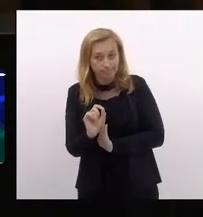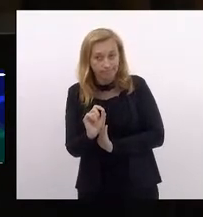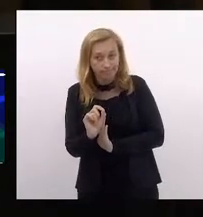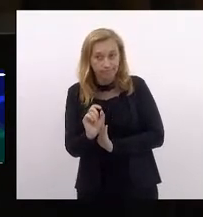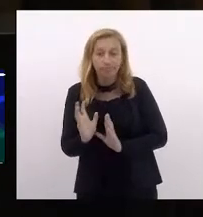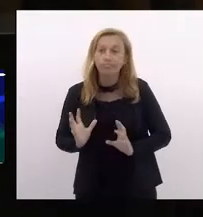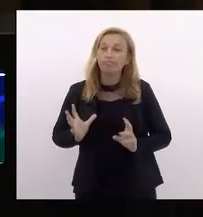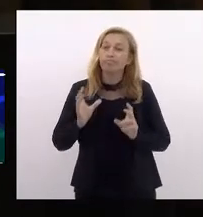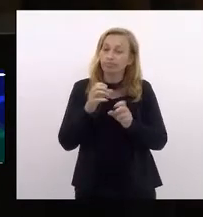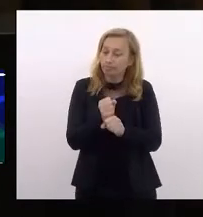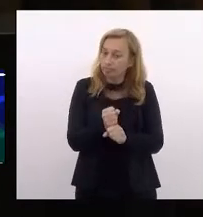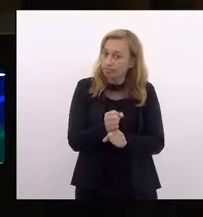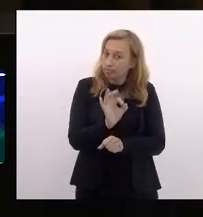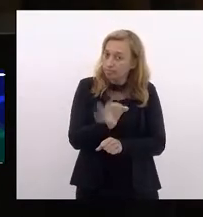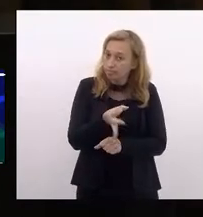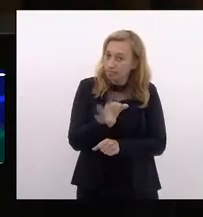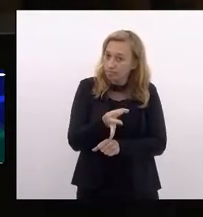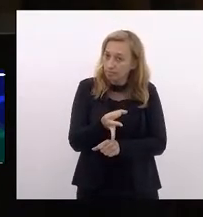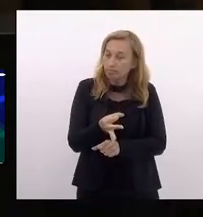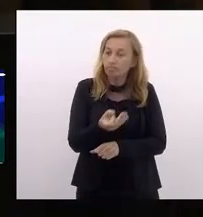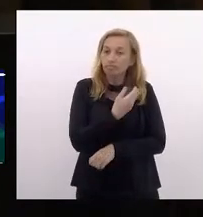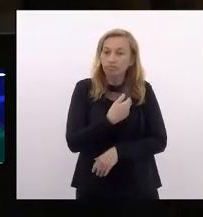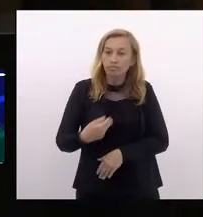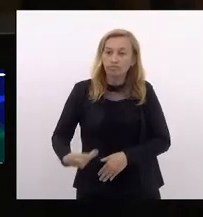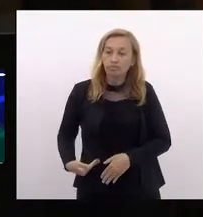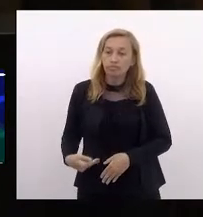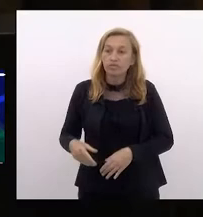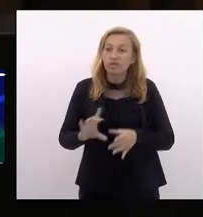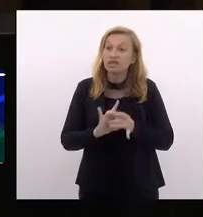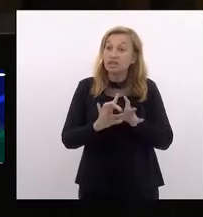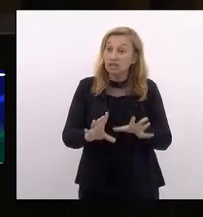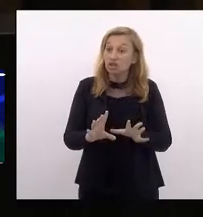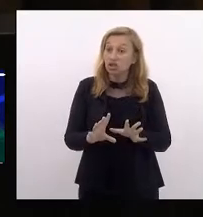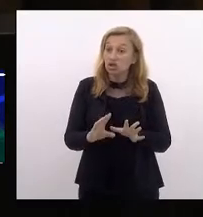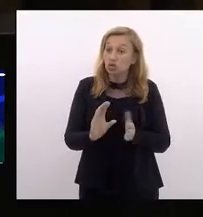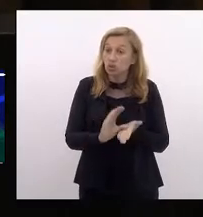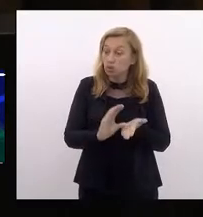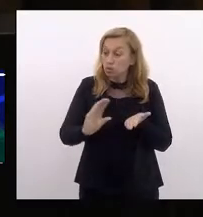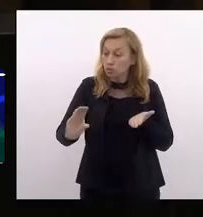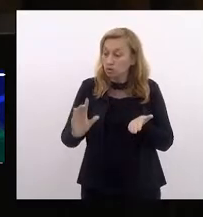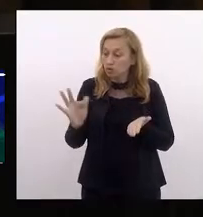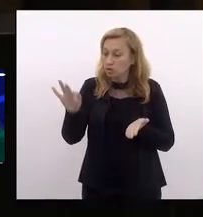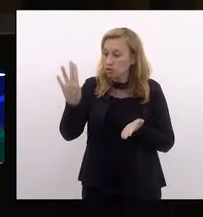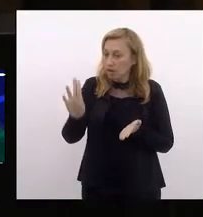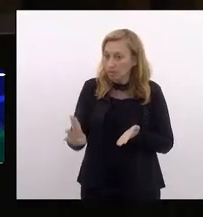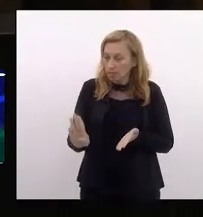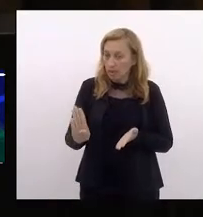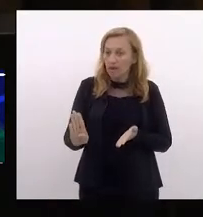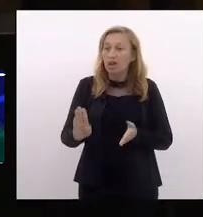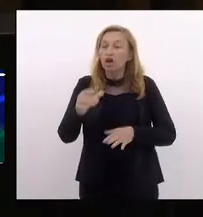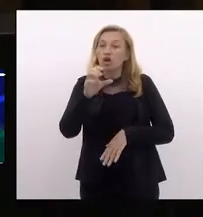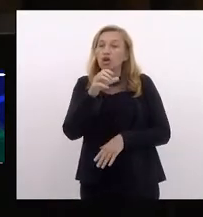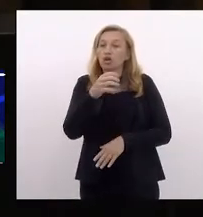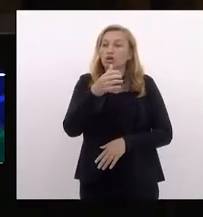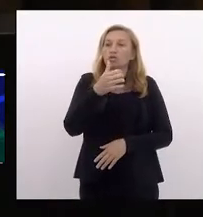e calculadamente que o governo deixou de repassar ao fundeb